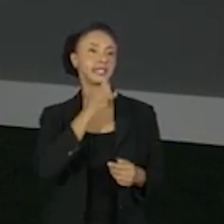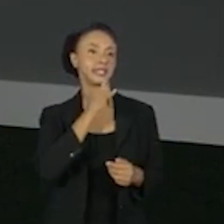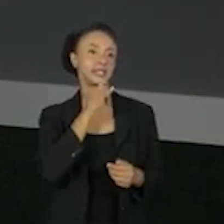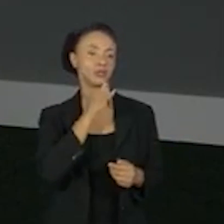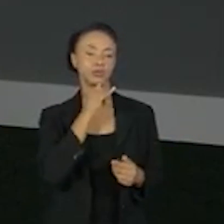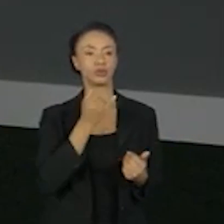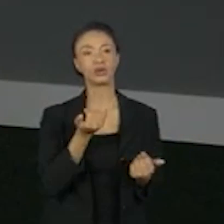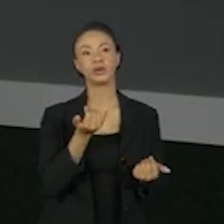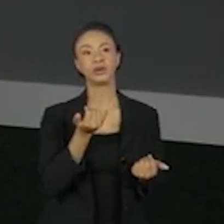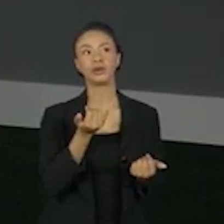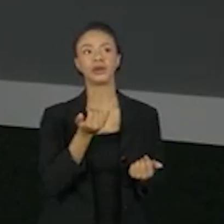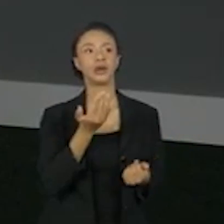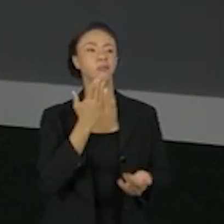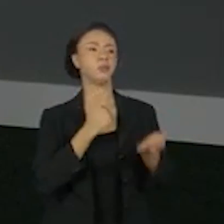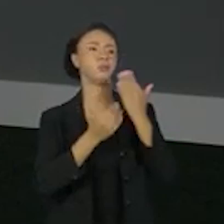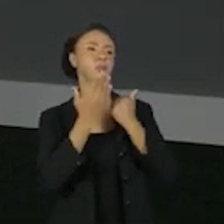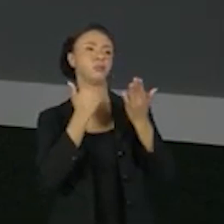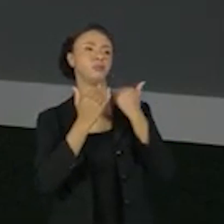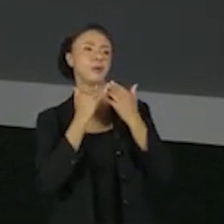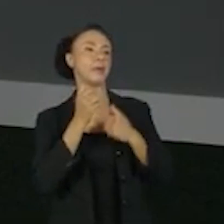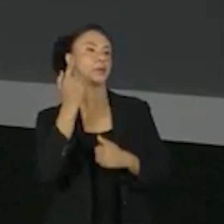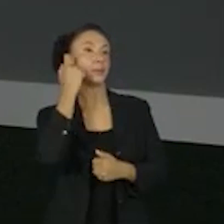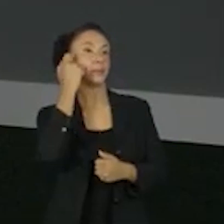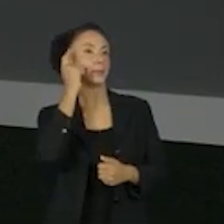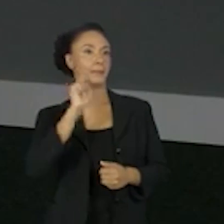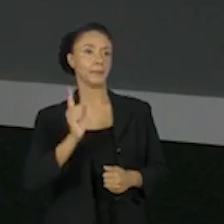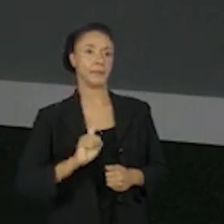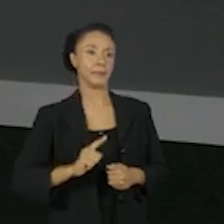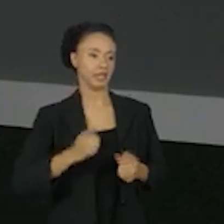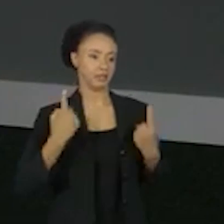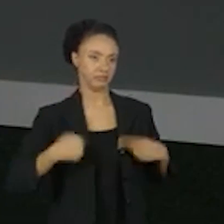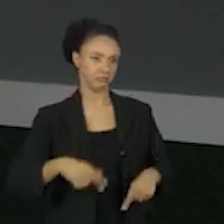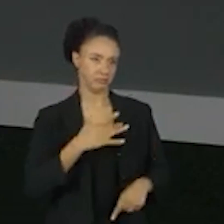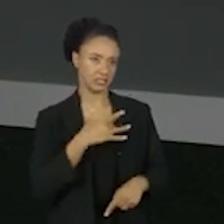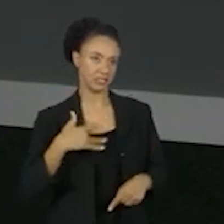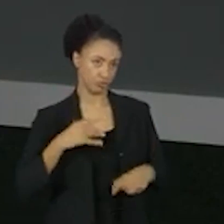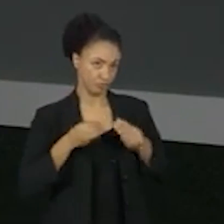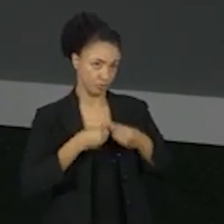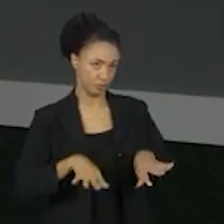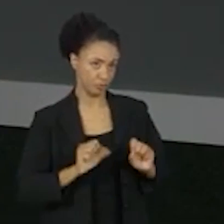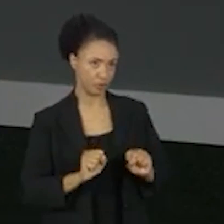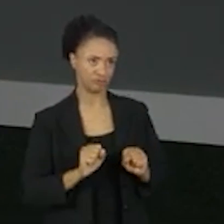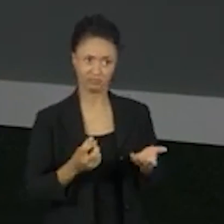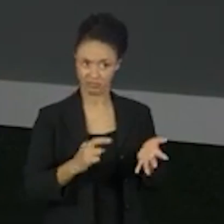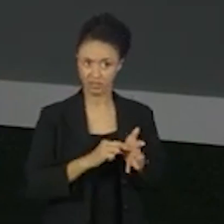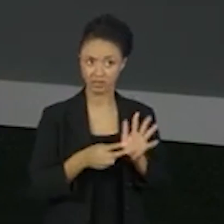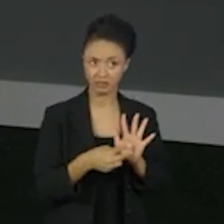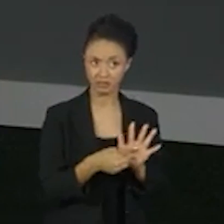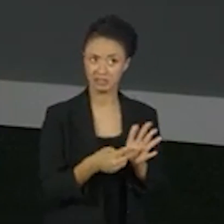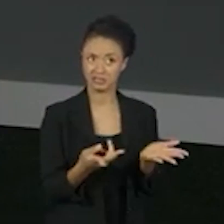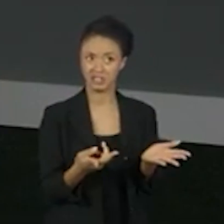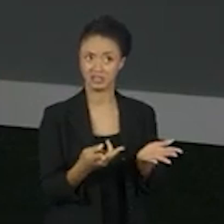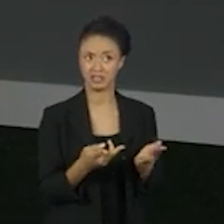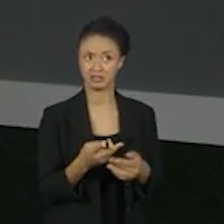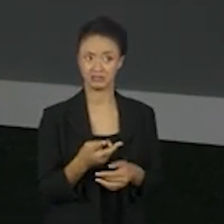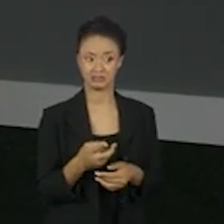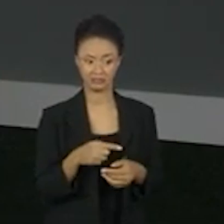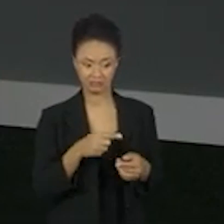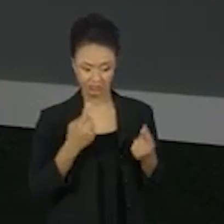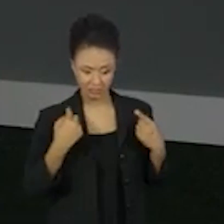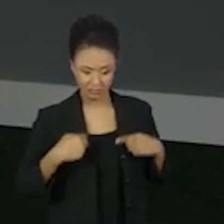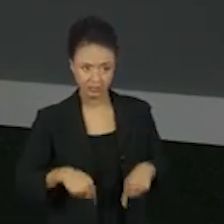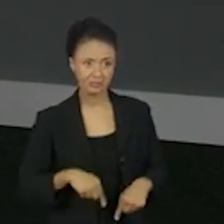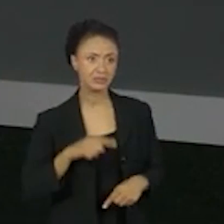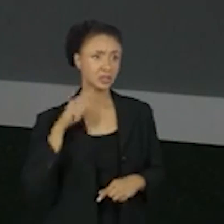sem pensar no todo da nossa saúde, isso é prejudicial. Significa também que o enfrentamento a esses riscos